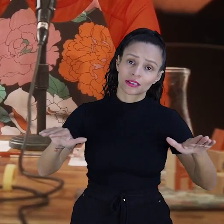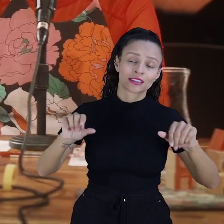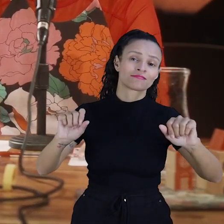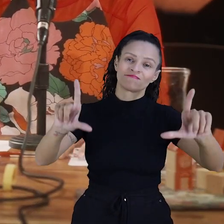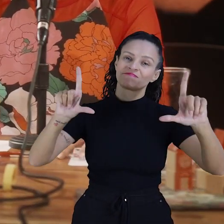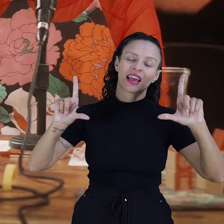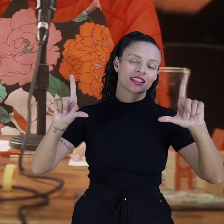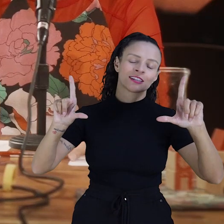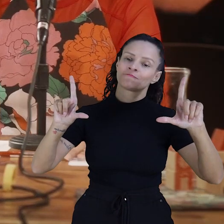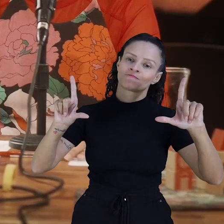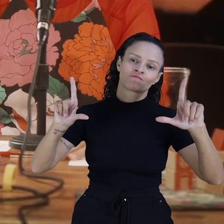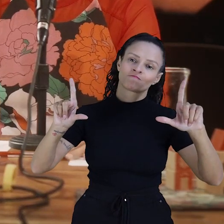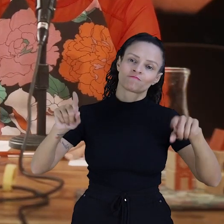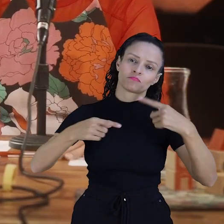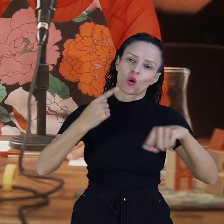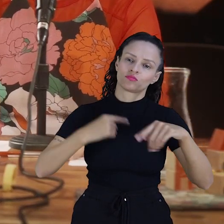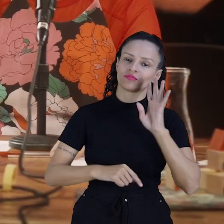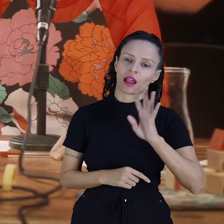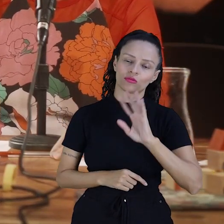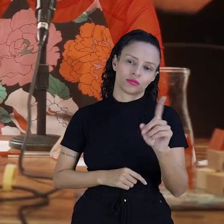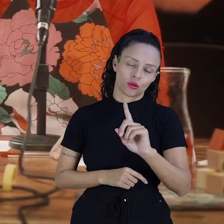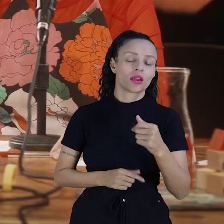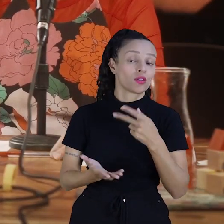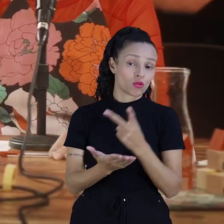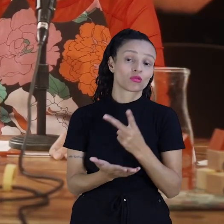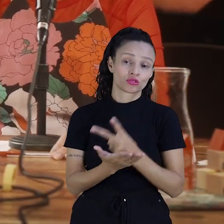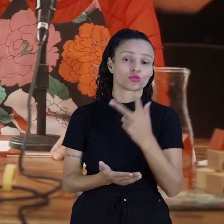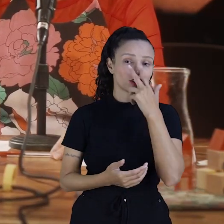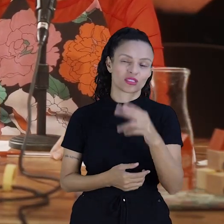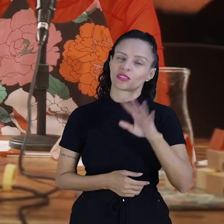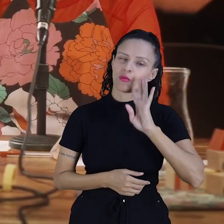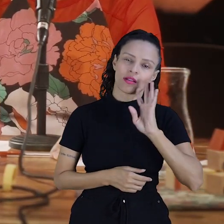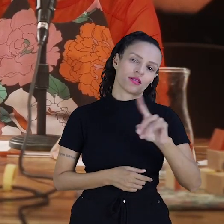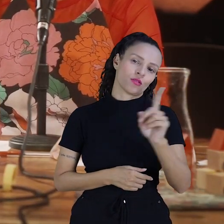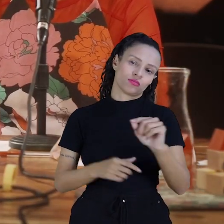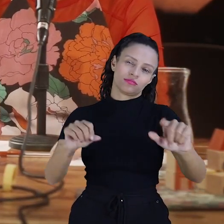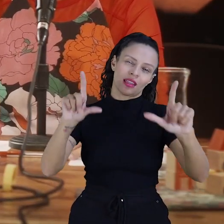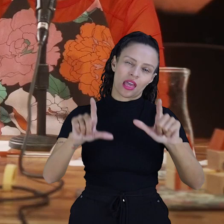a tela não era uma coisa legal. Eu continuo achando uma coisa não legal.